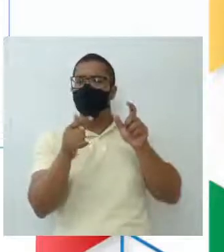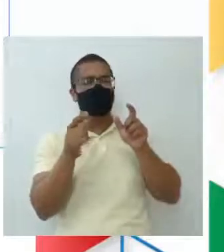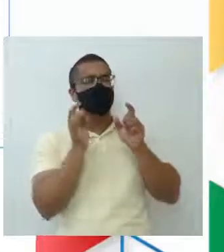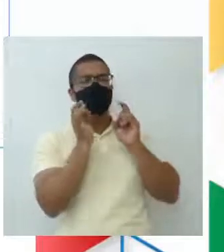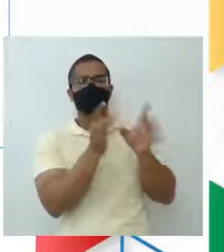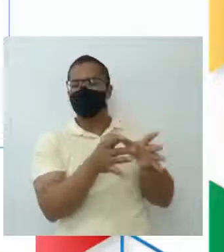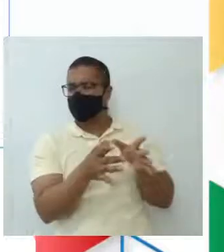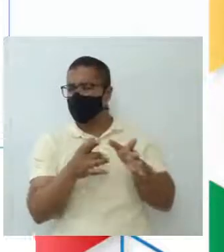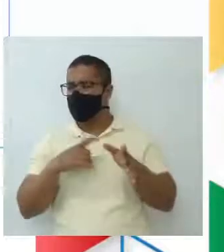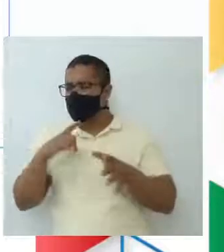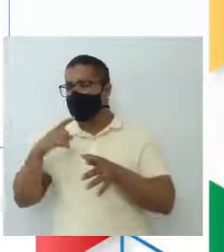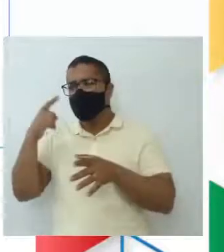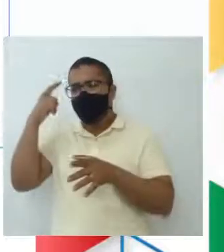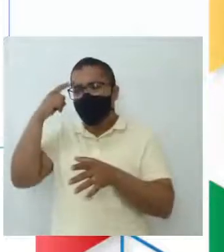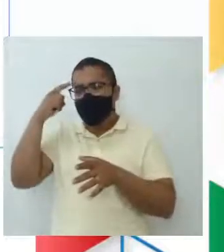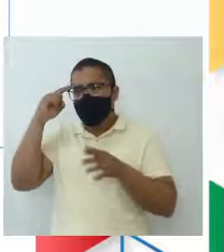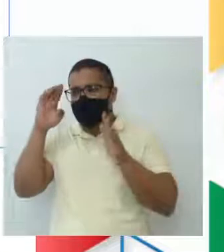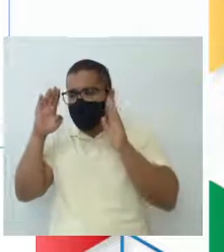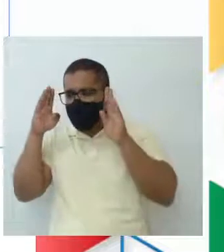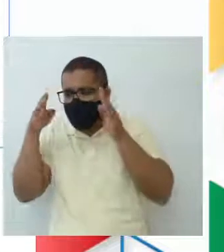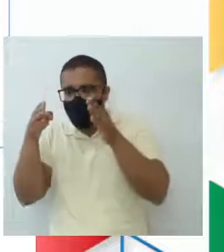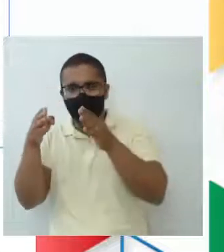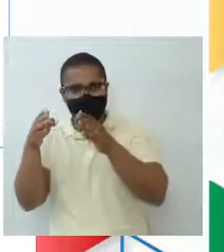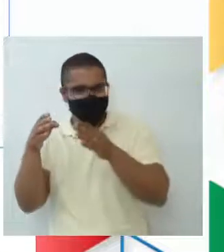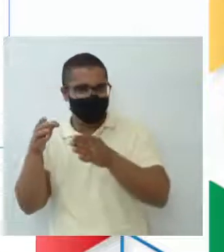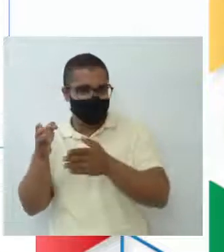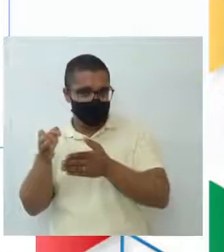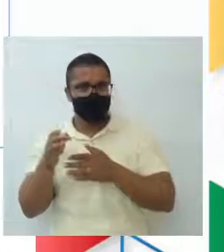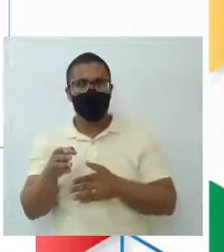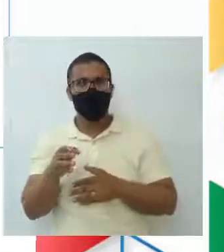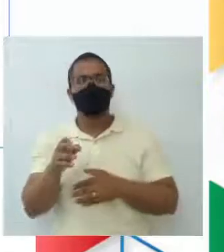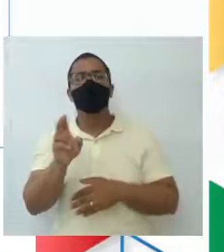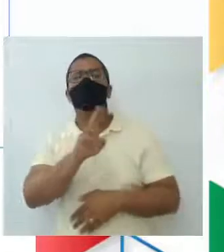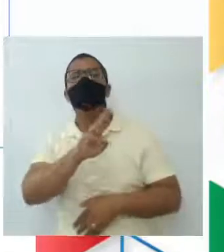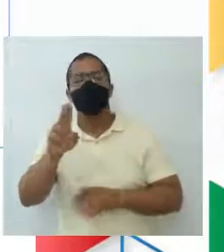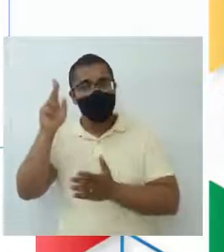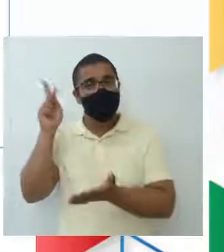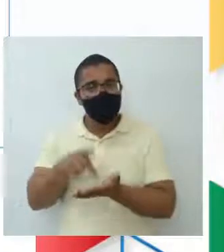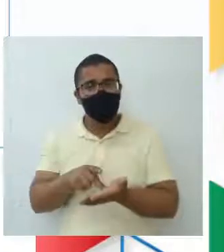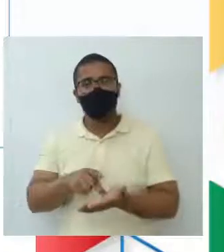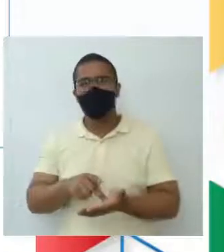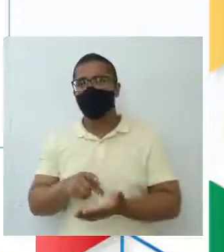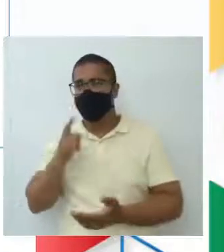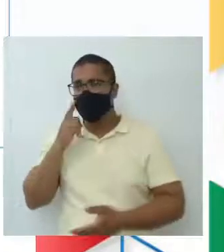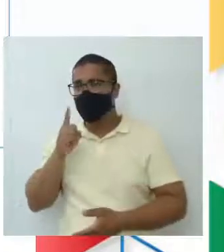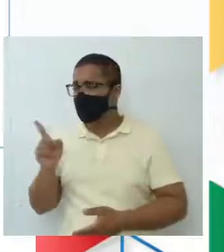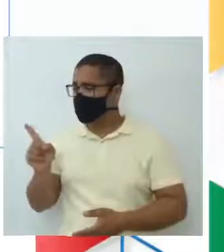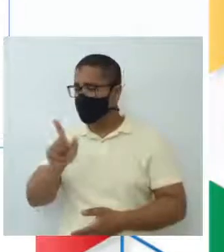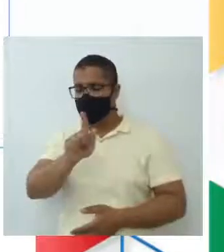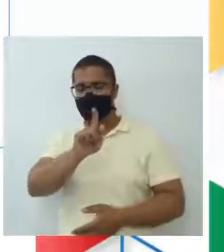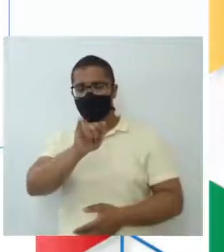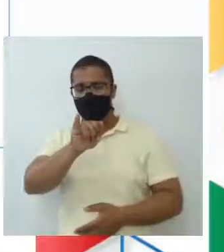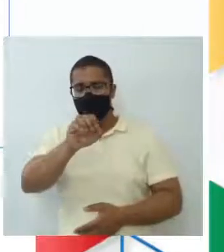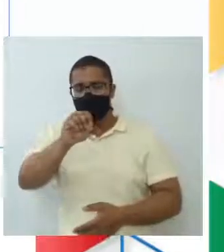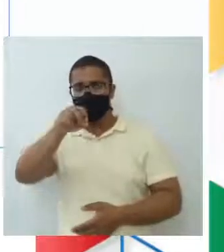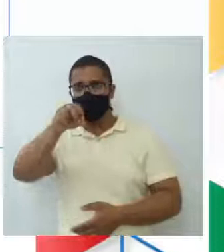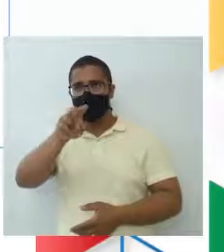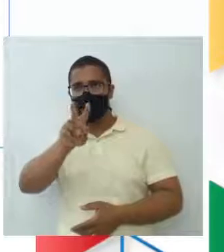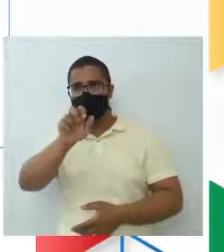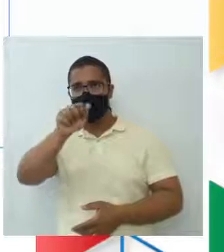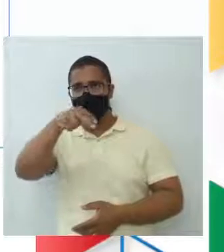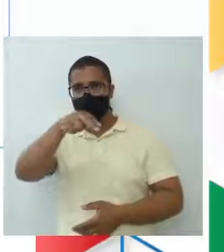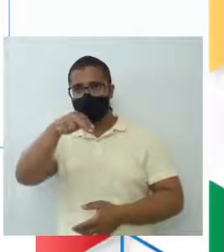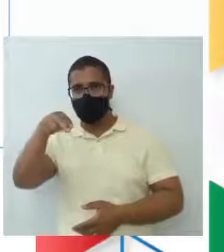de Francisco de Assis. Seu nome é Giovanni di Pietro di